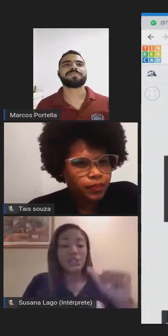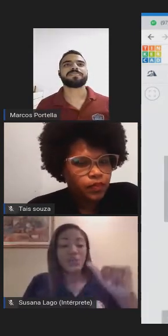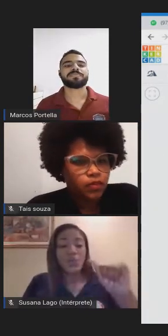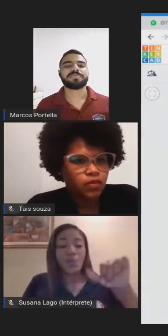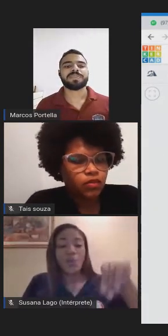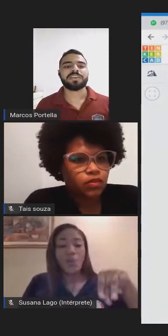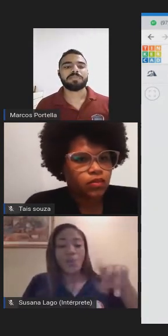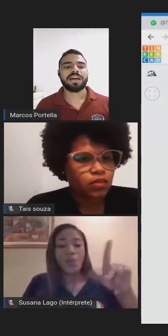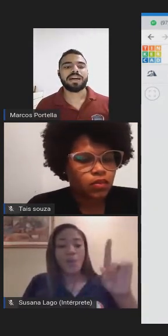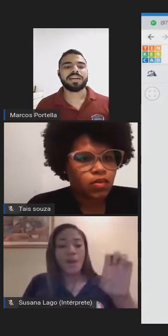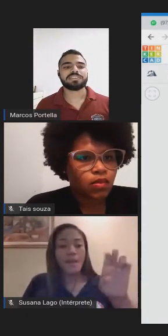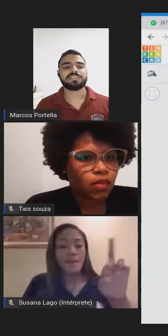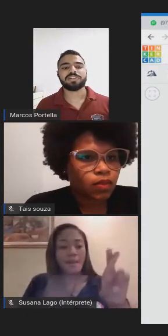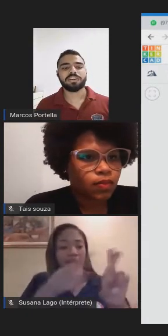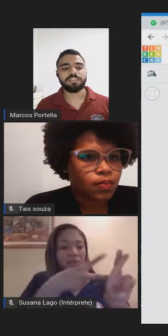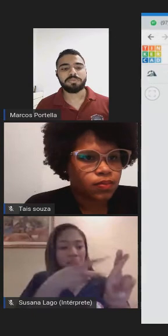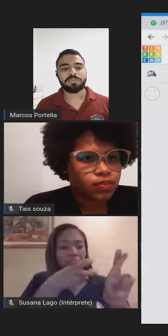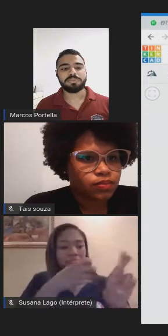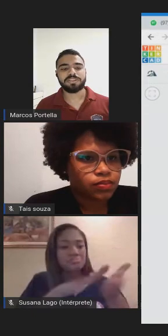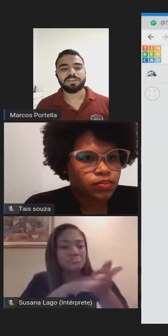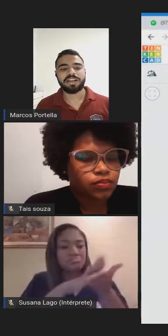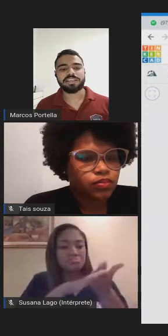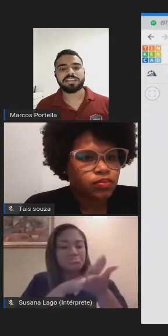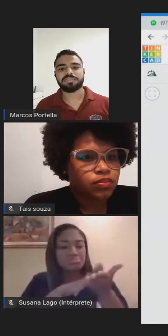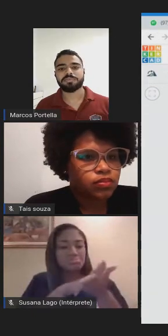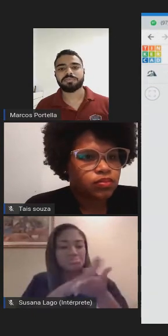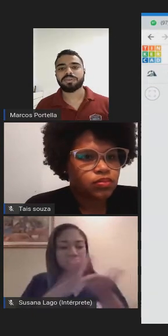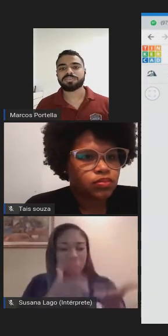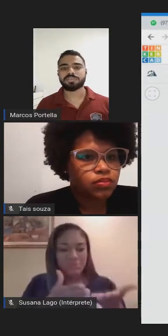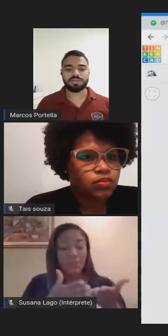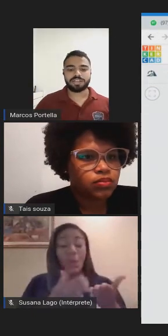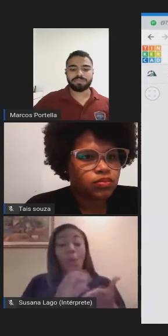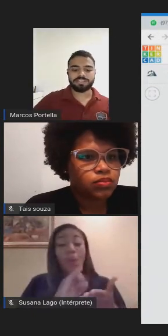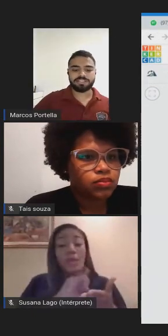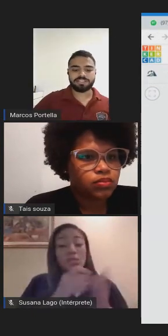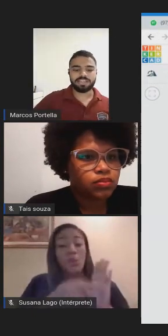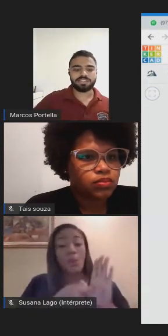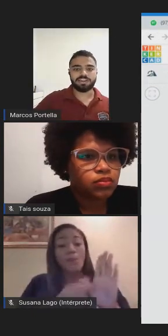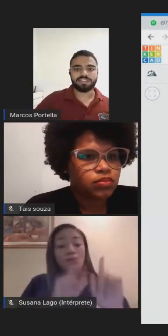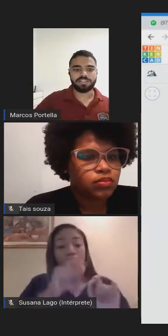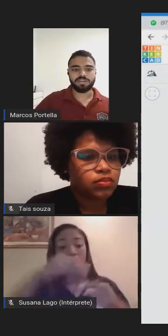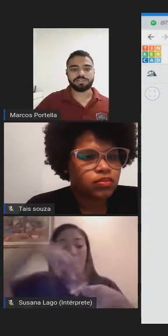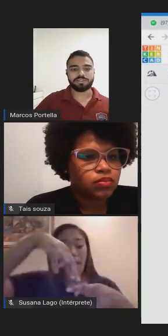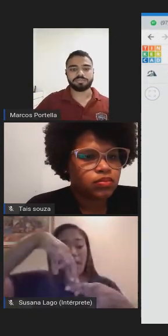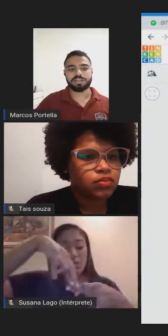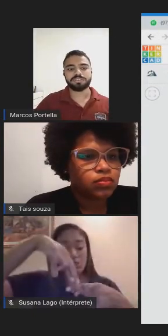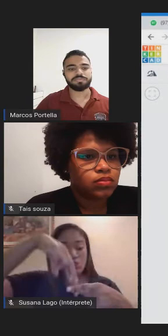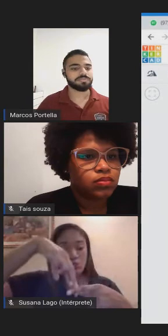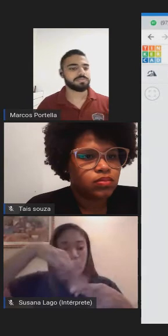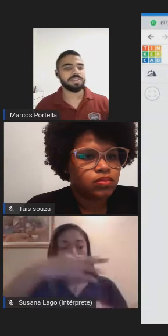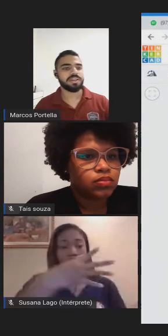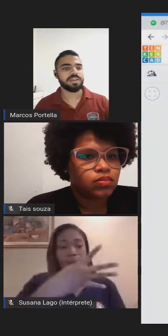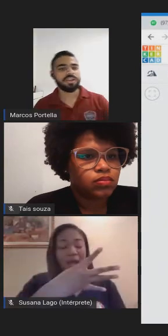tá? Mas, de qualquer forma, se eu colocar aqui no meu resistor 467 ao invés de